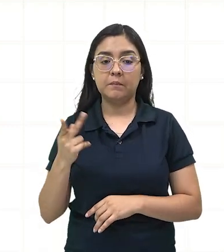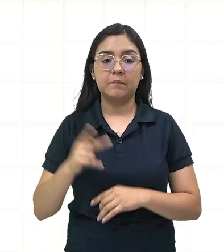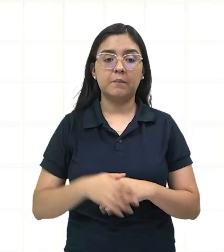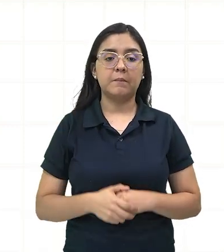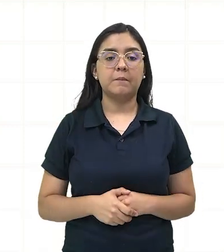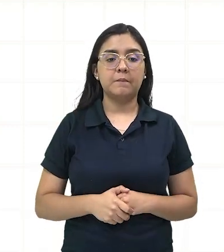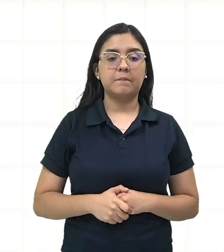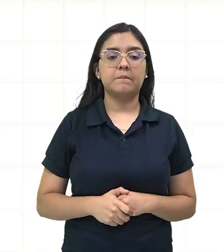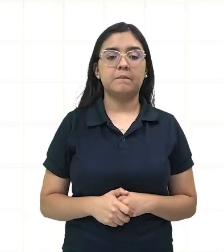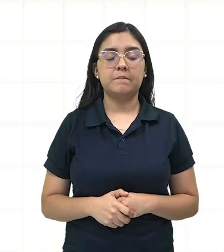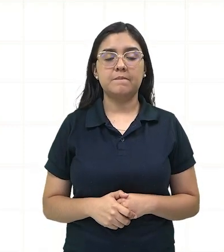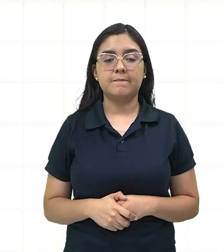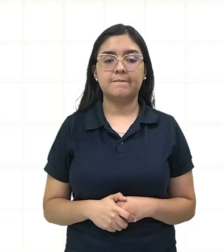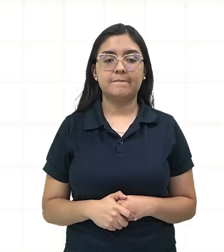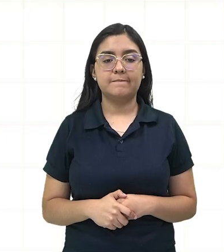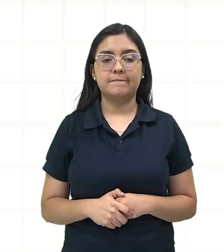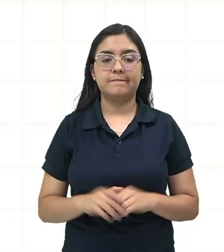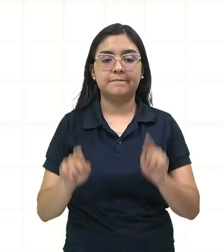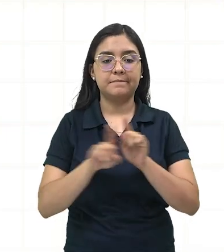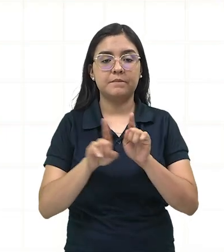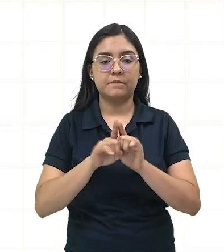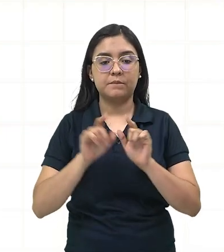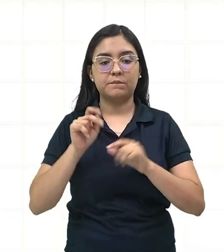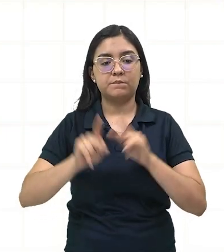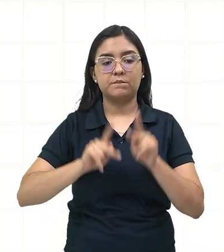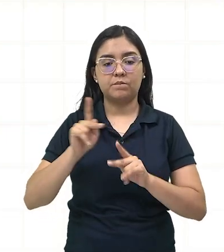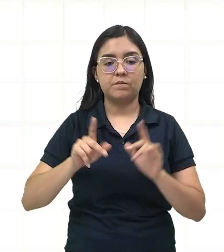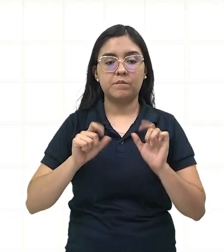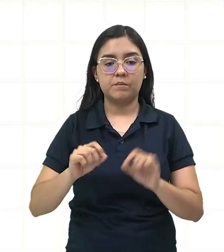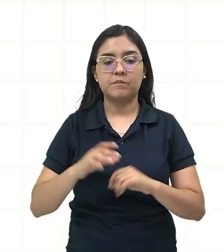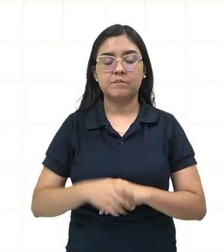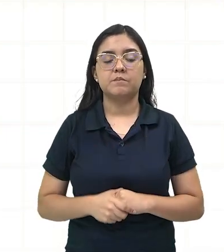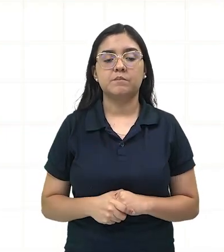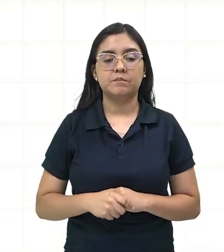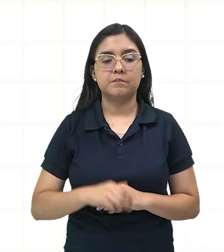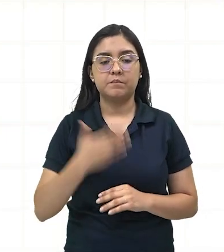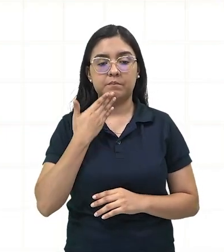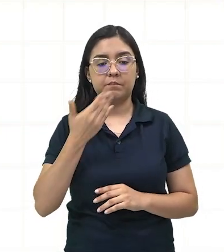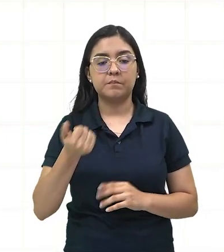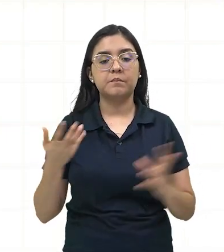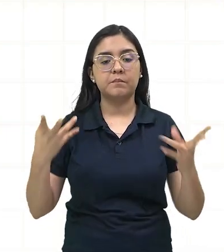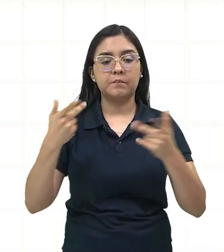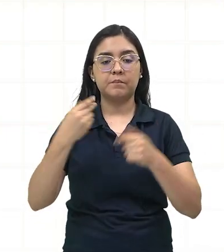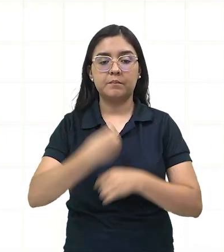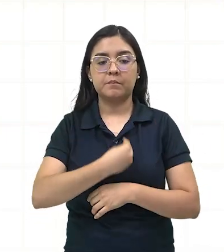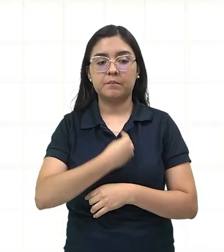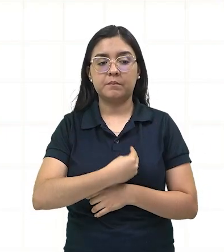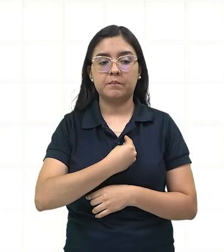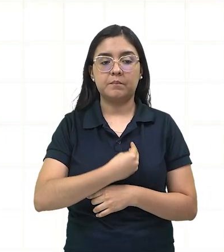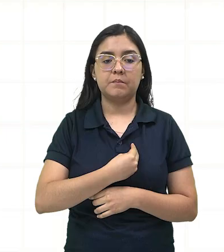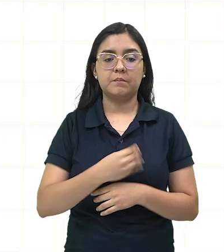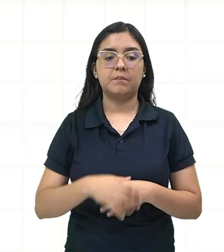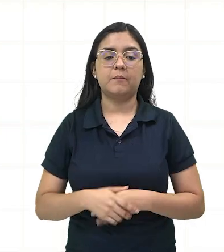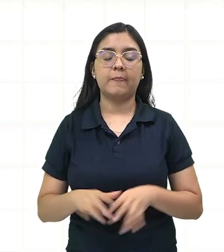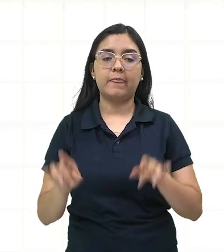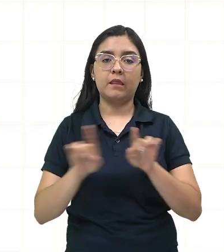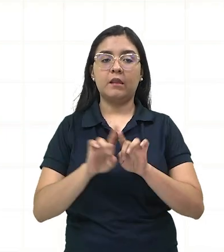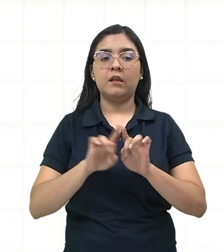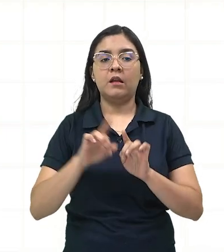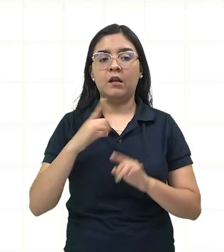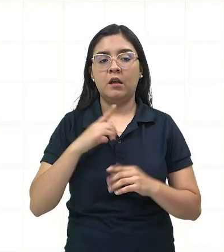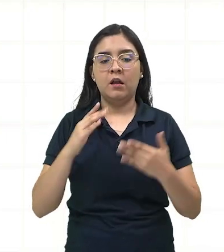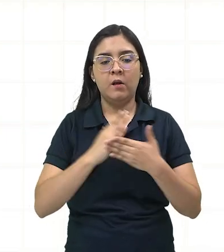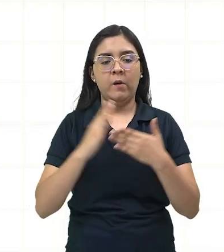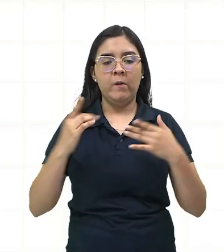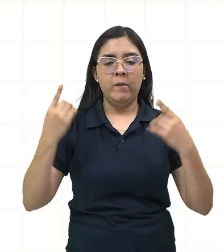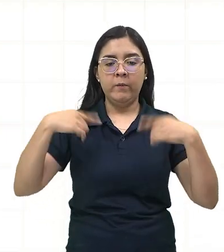humano, obtendo então a sua população uma melhor qualidade de vida, mas, no entanto, também possui certos